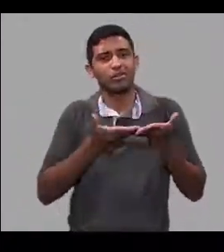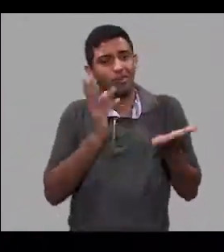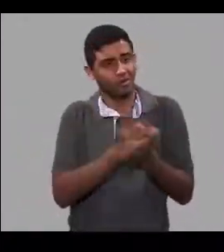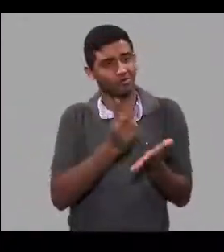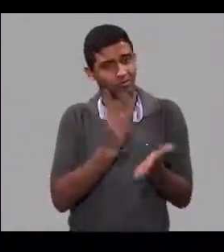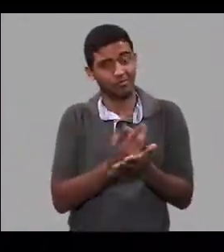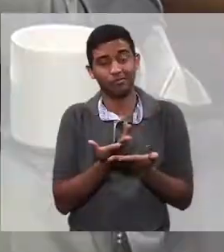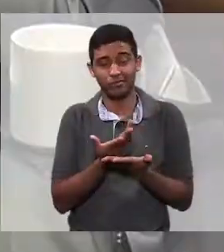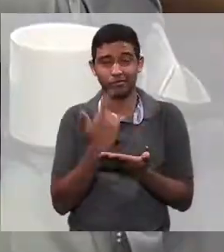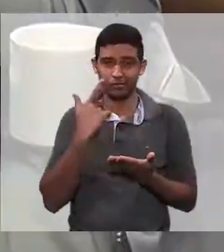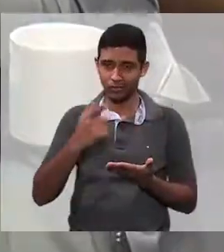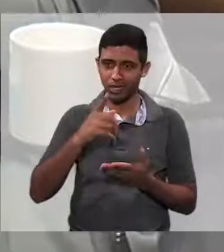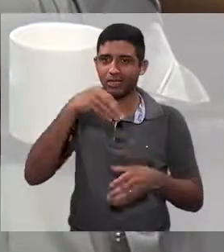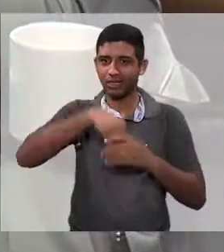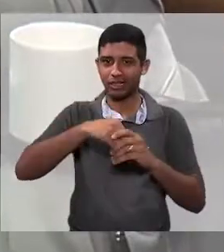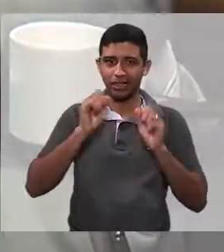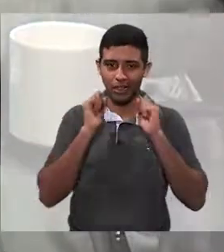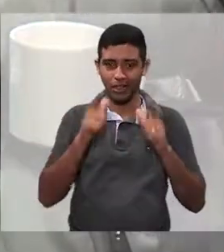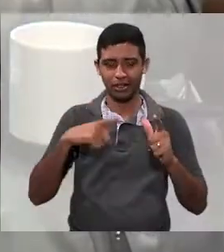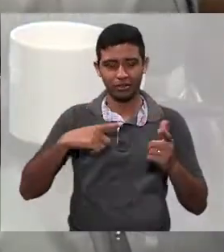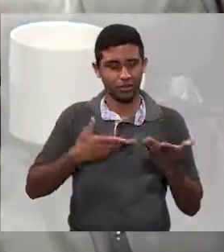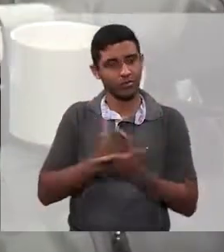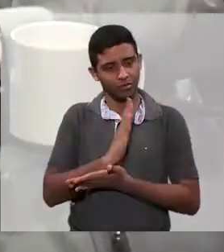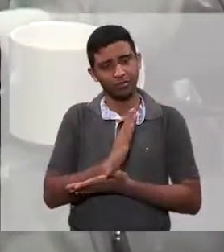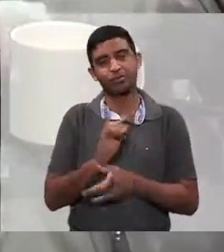isso foi aprovado. Tem que ter alguém que coordene isso.